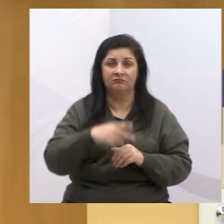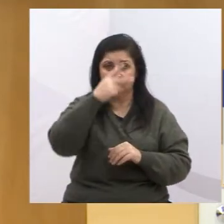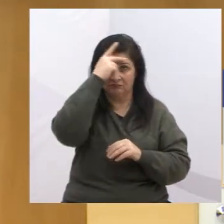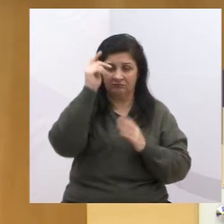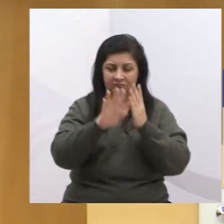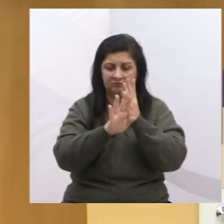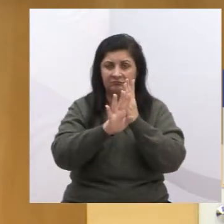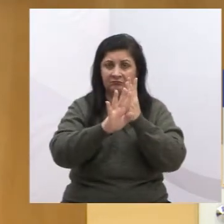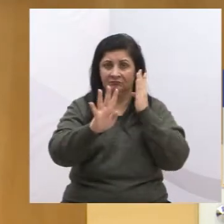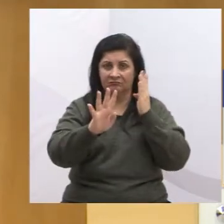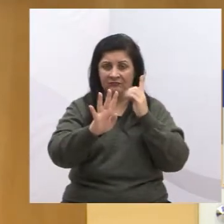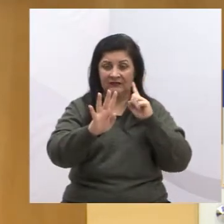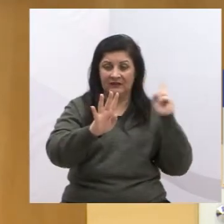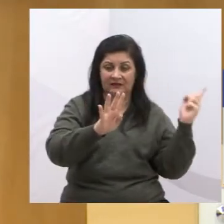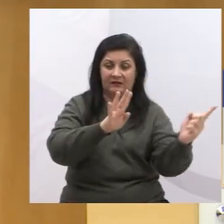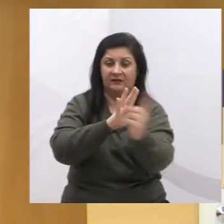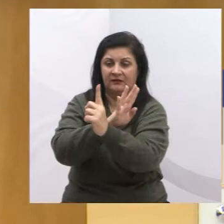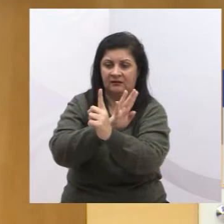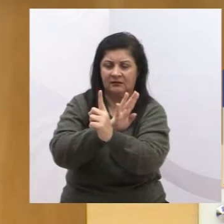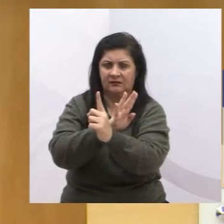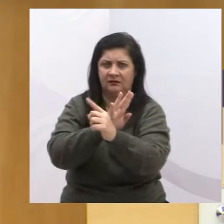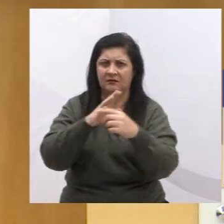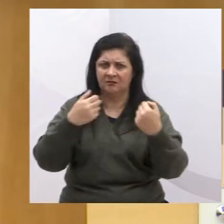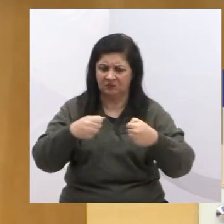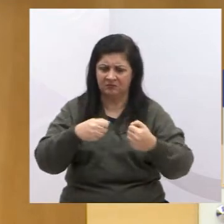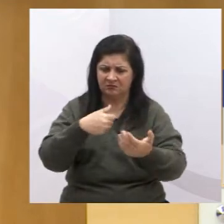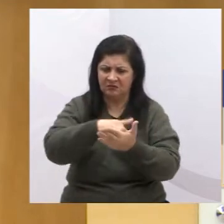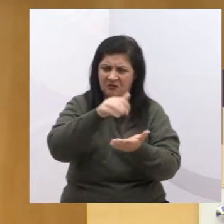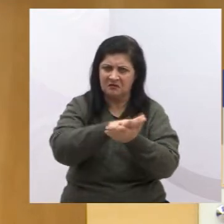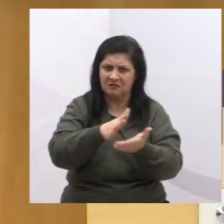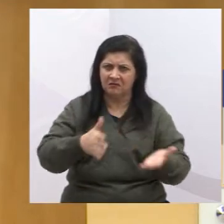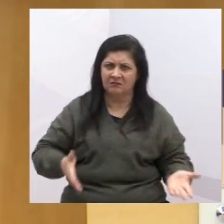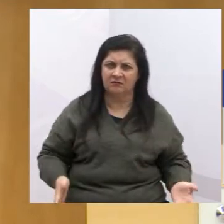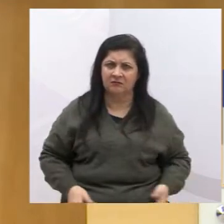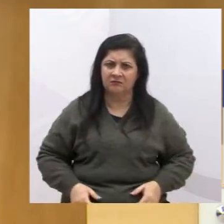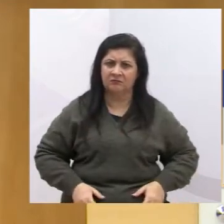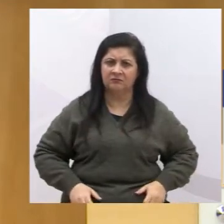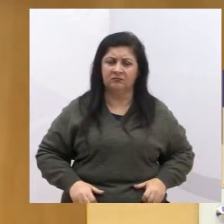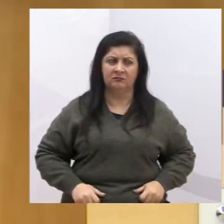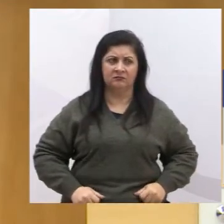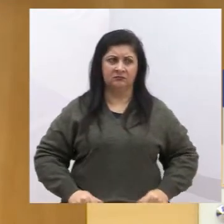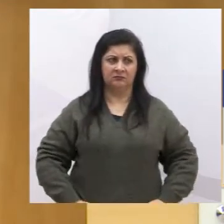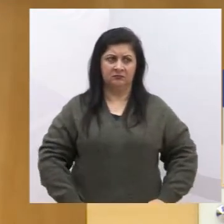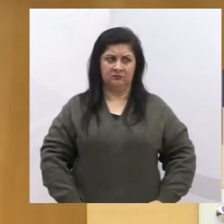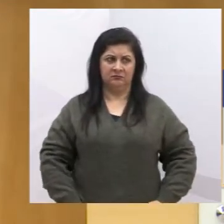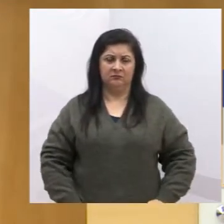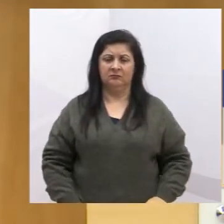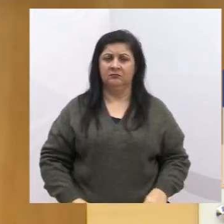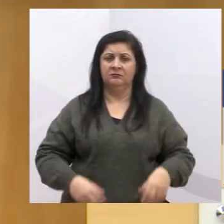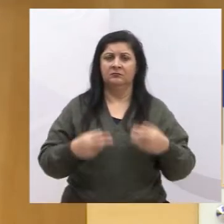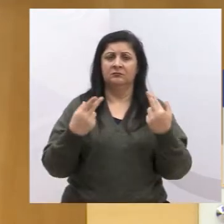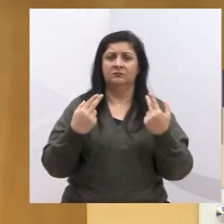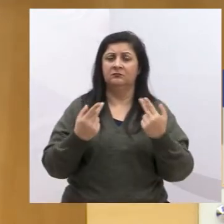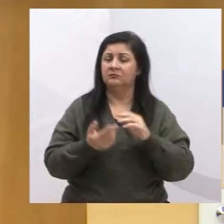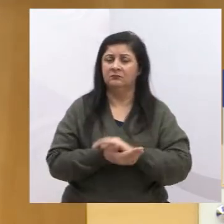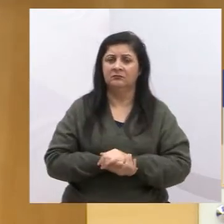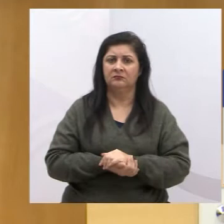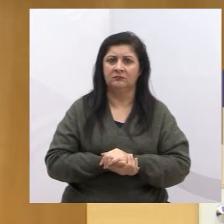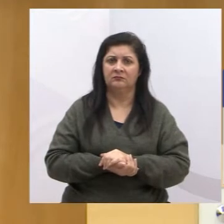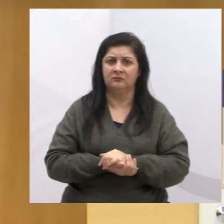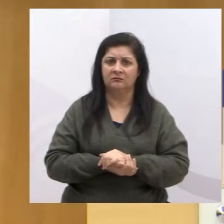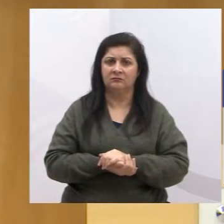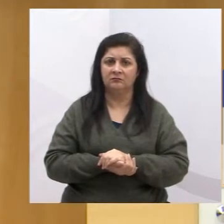fila, além de ser multada, ela tem que pagar a vacina que ela tomou, né? Esse é o mesmo caso. A pessoa